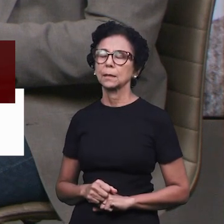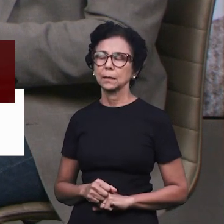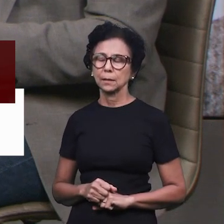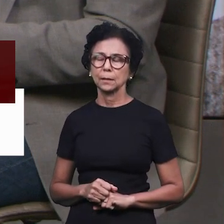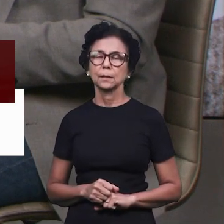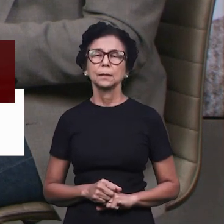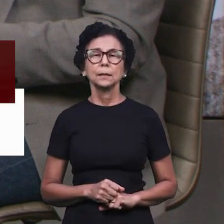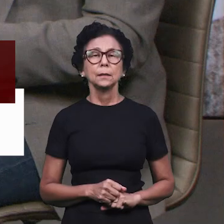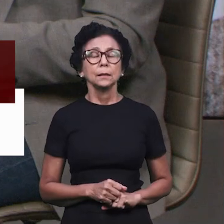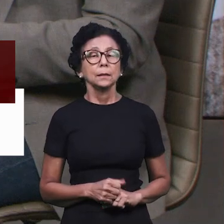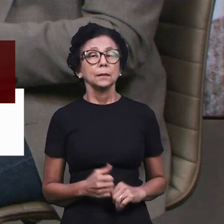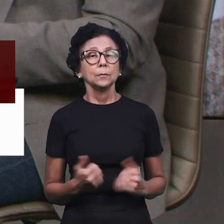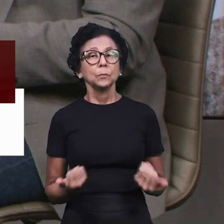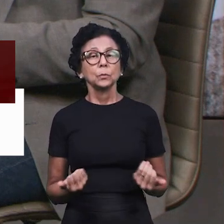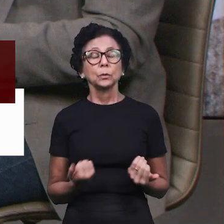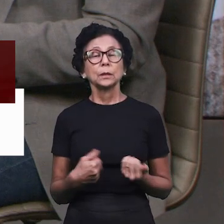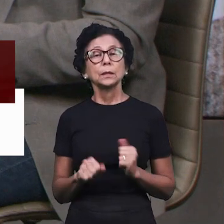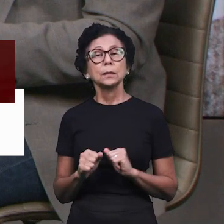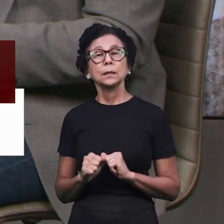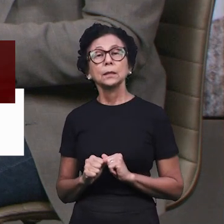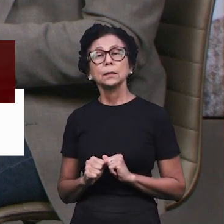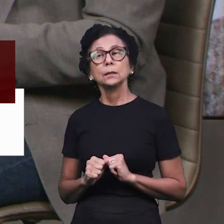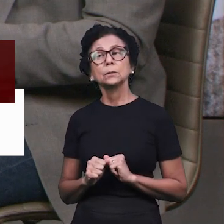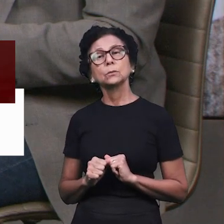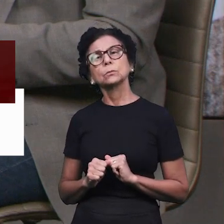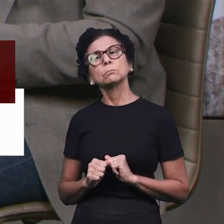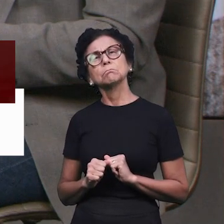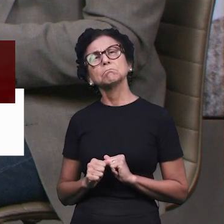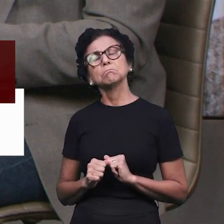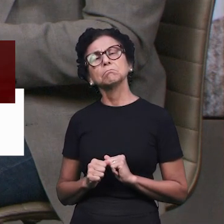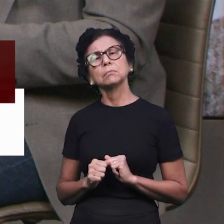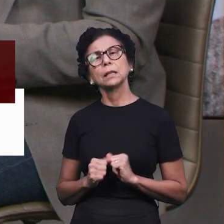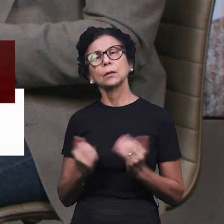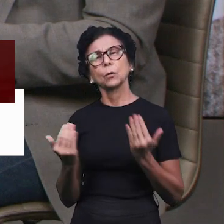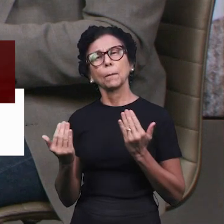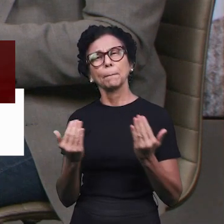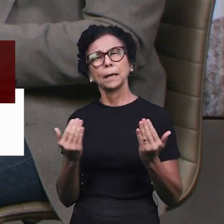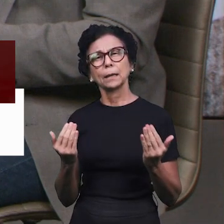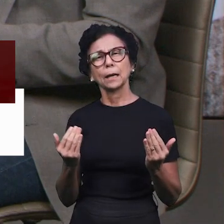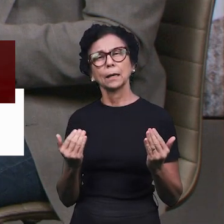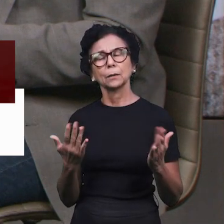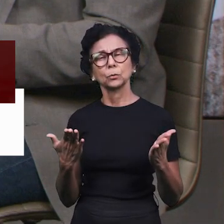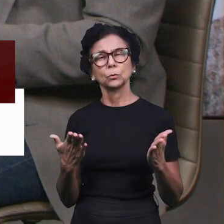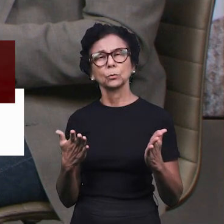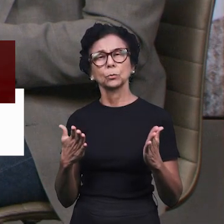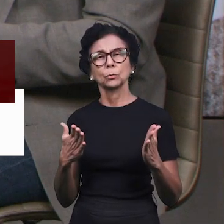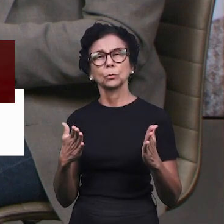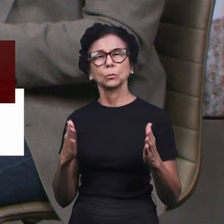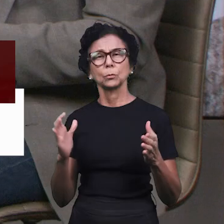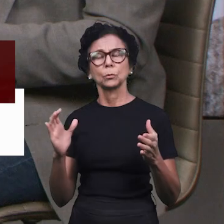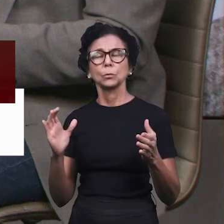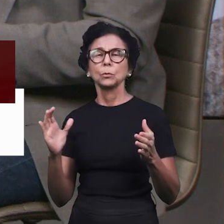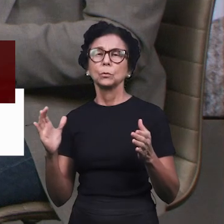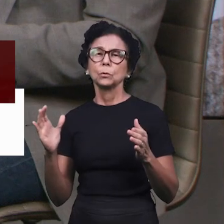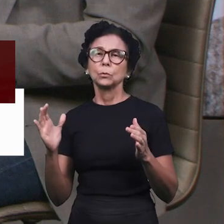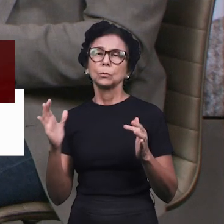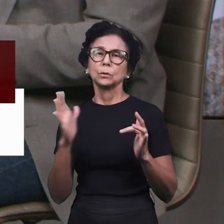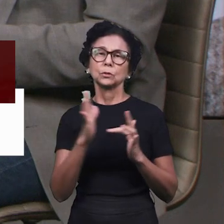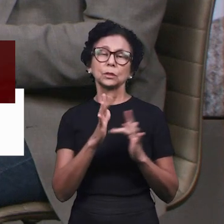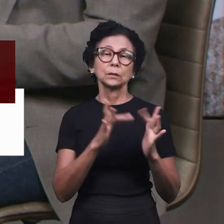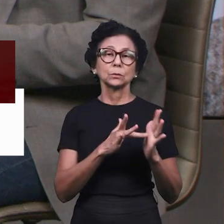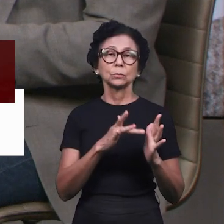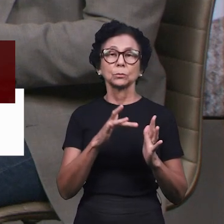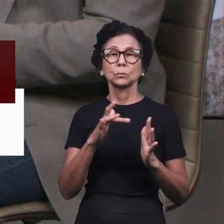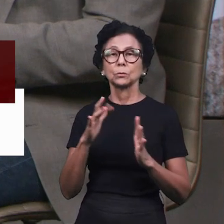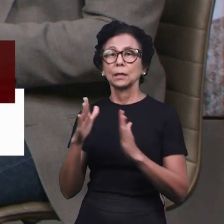relacionamento, porque isso prefigura um casamento que é profético entre Jesus e a sua noiva, que é a